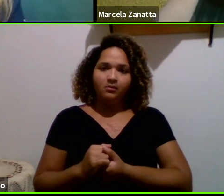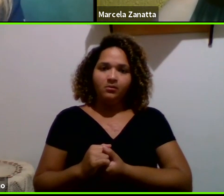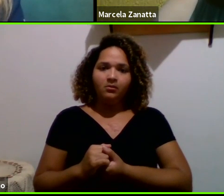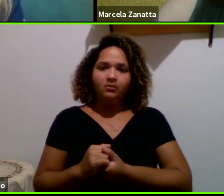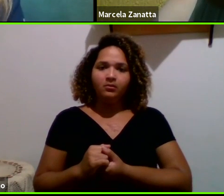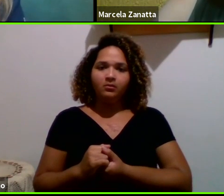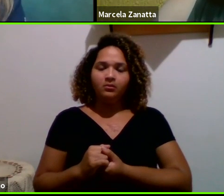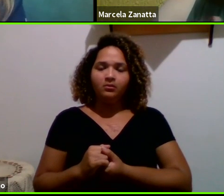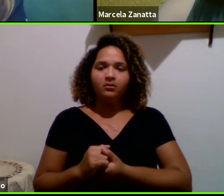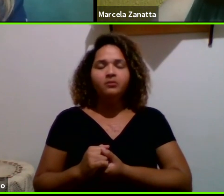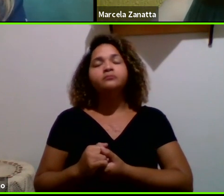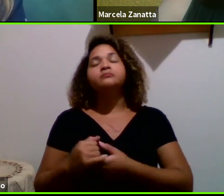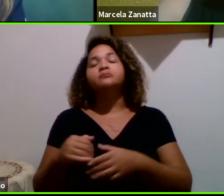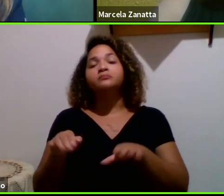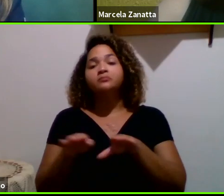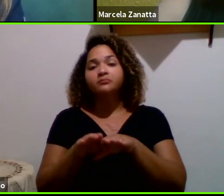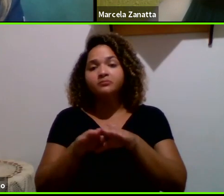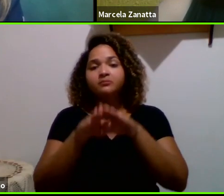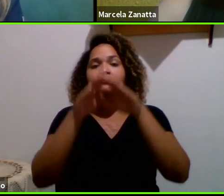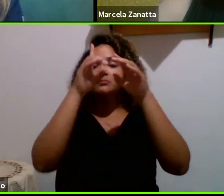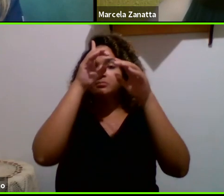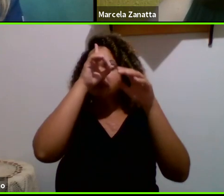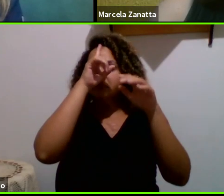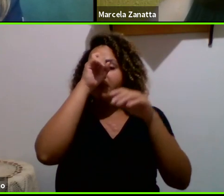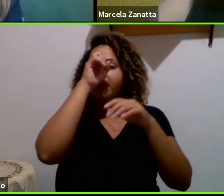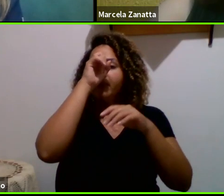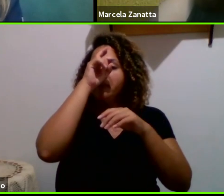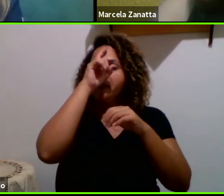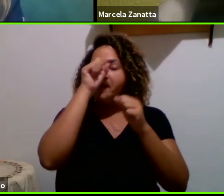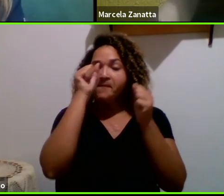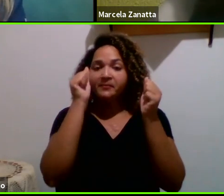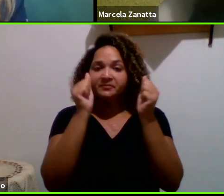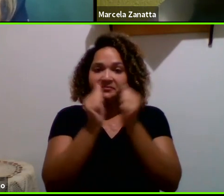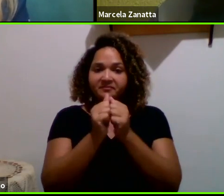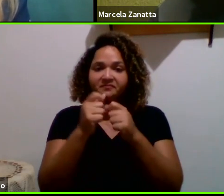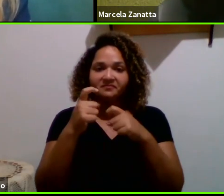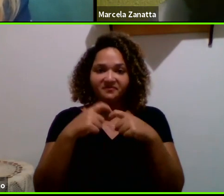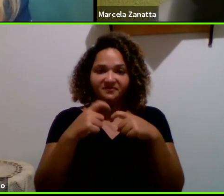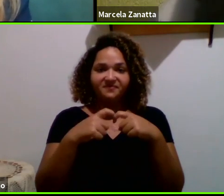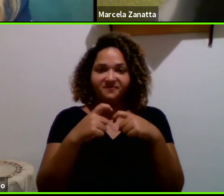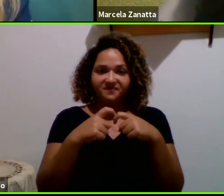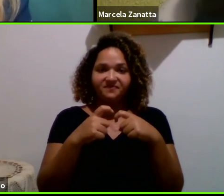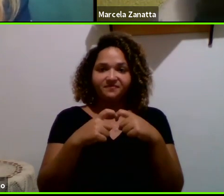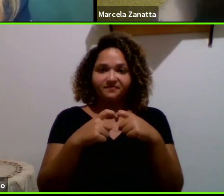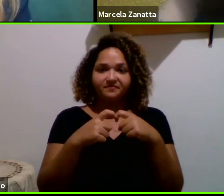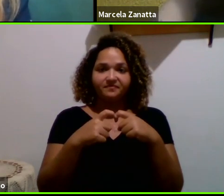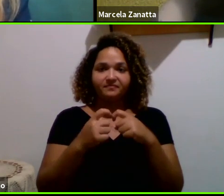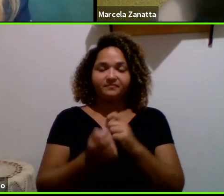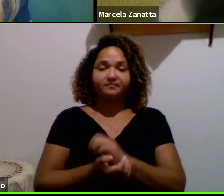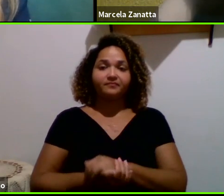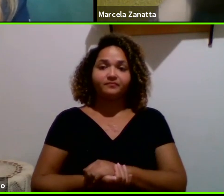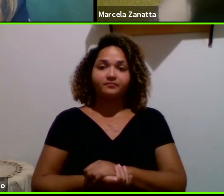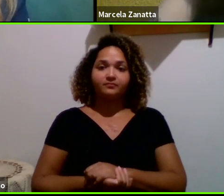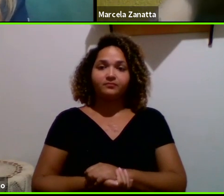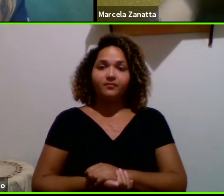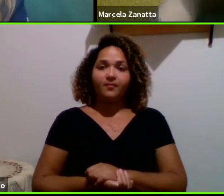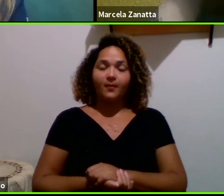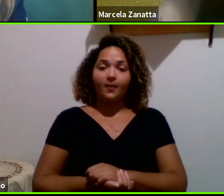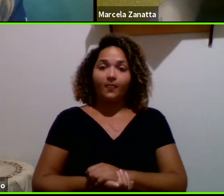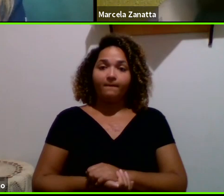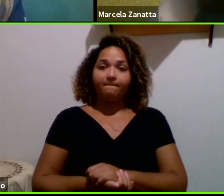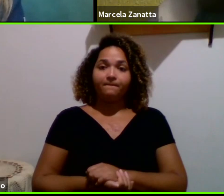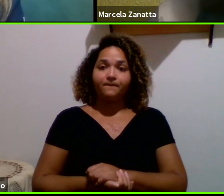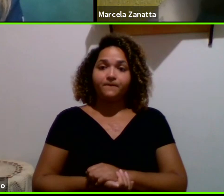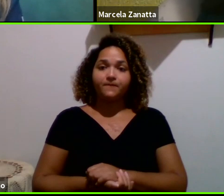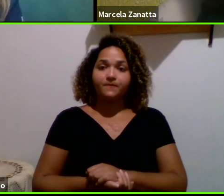partos hospitalares, acompanhados do obstetra. Infelizmente, nós ainda não conseguimos acompanhar os partos hospitalares com